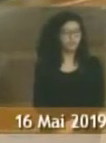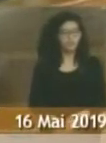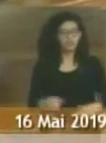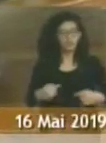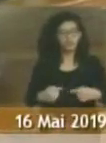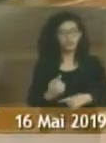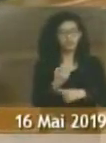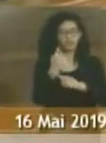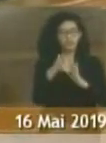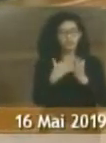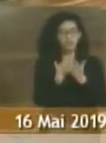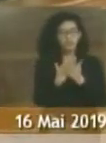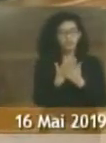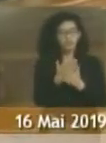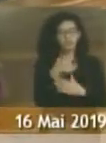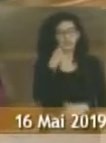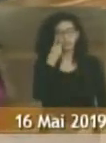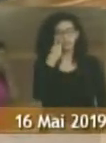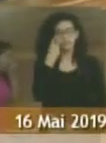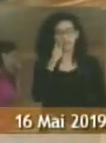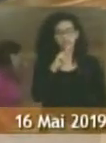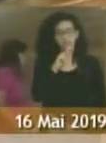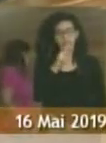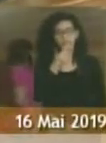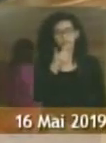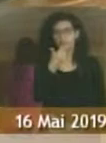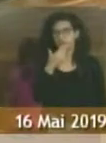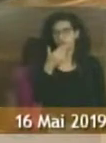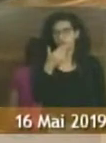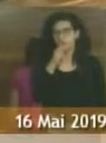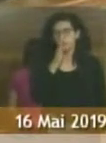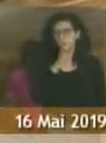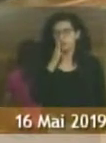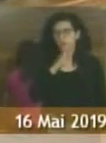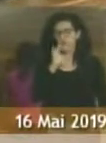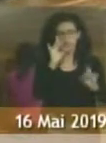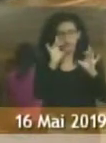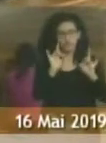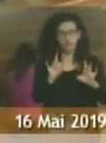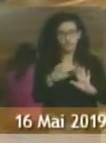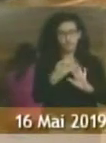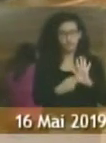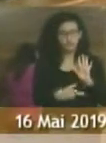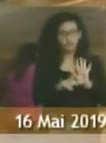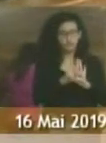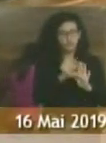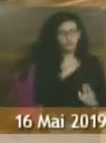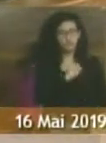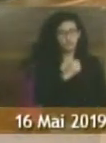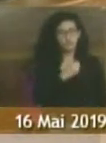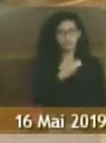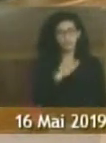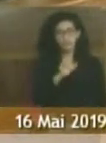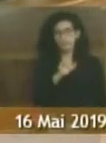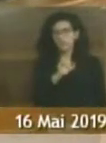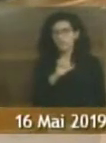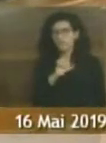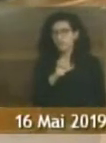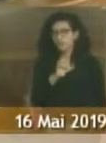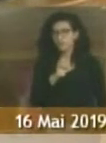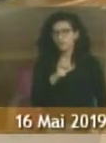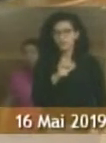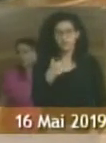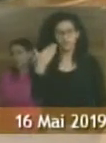discussão única, o requerimento verbal de autoria do vereador Elinho do Sindicato, que solicitou o regime de urgência especial para o projeto de lei número 15/2019, objeto